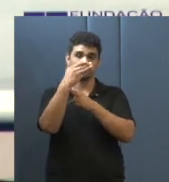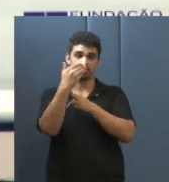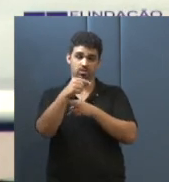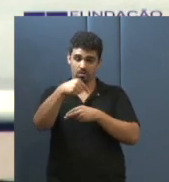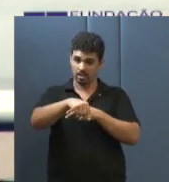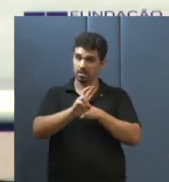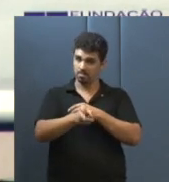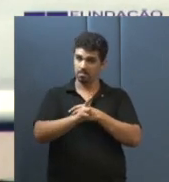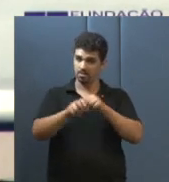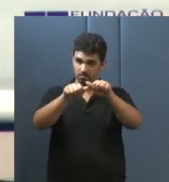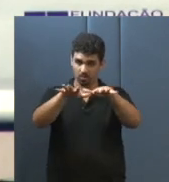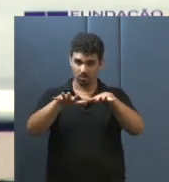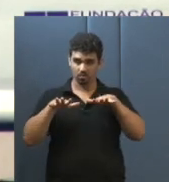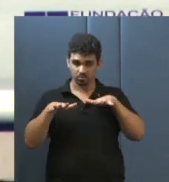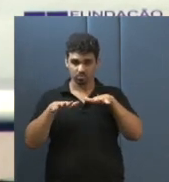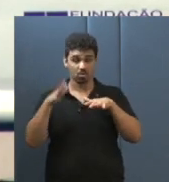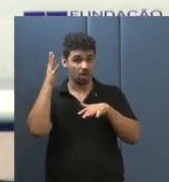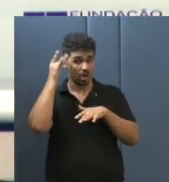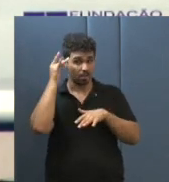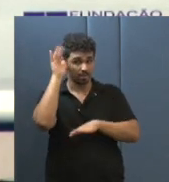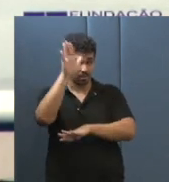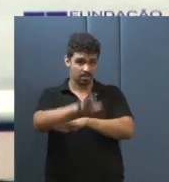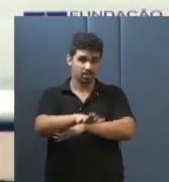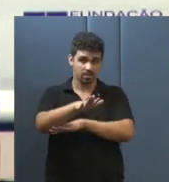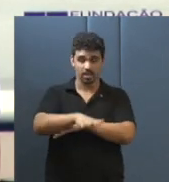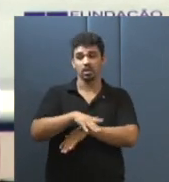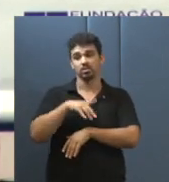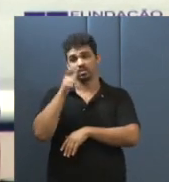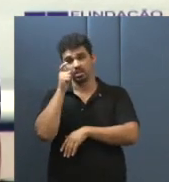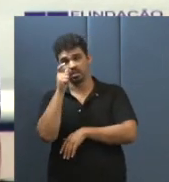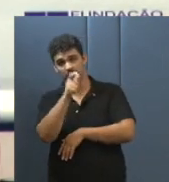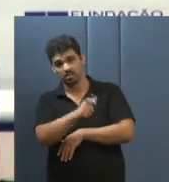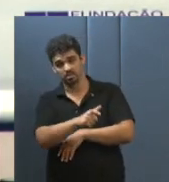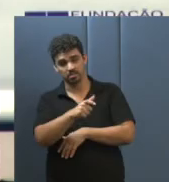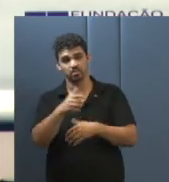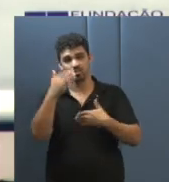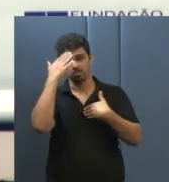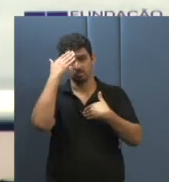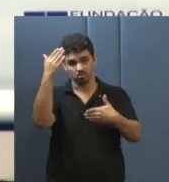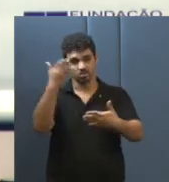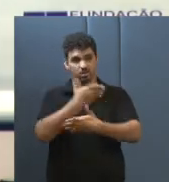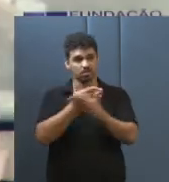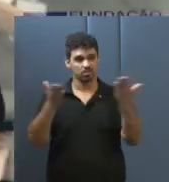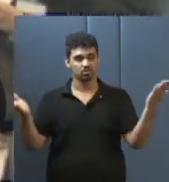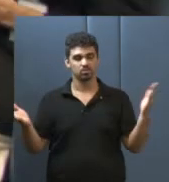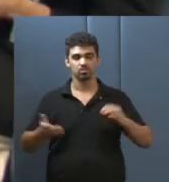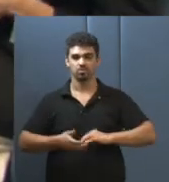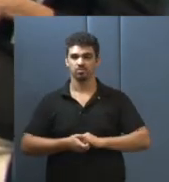auditório, amanhã de tarde. Acho que será muito interessante. Então, muitíssimo obrigado a todos.